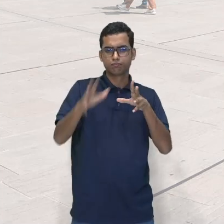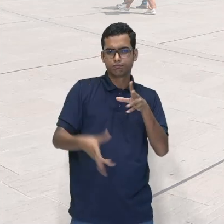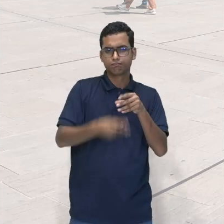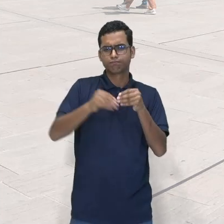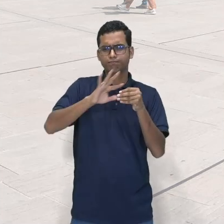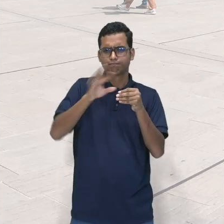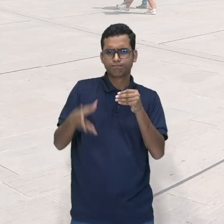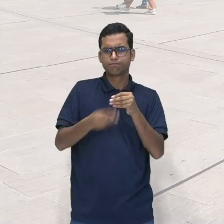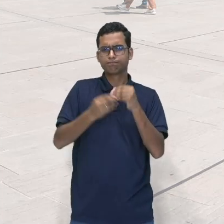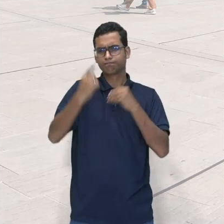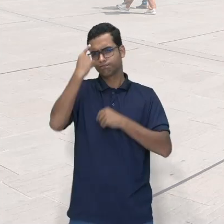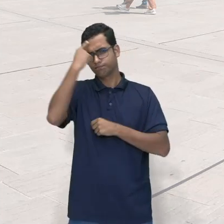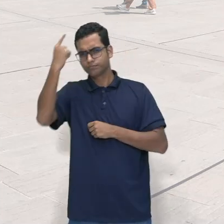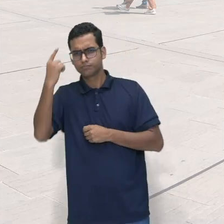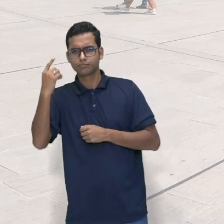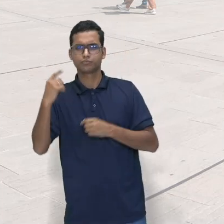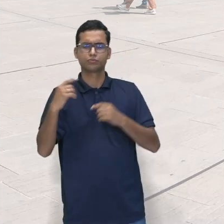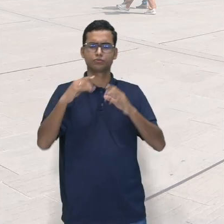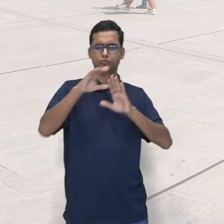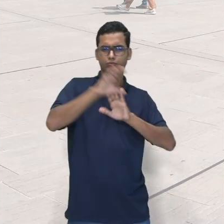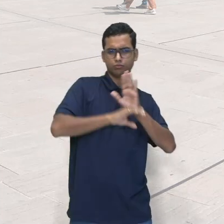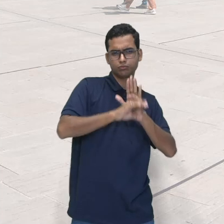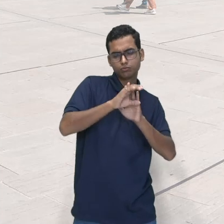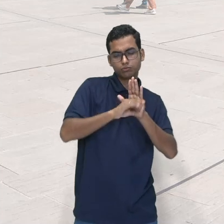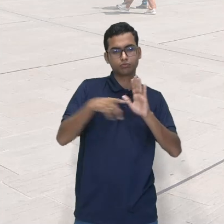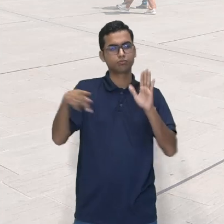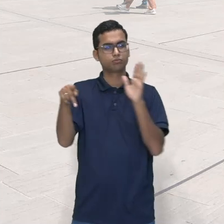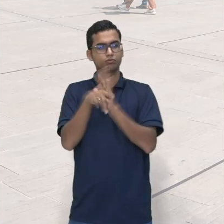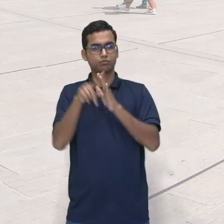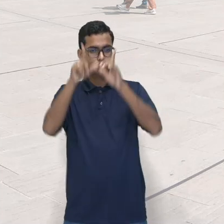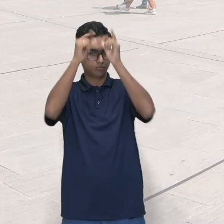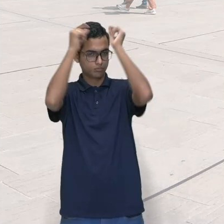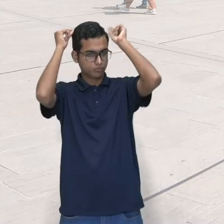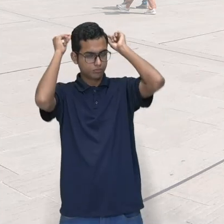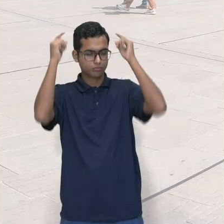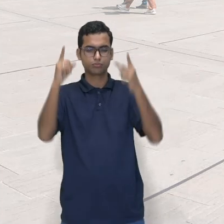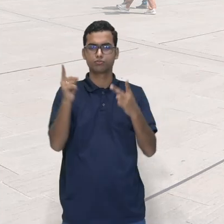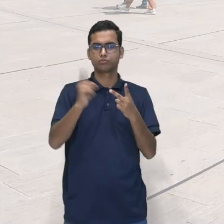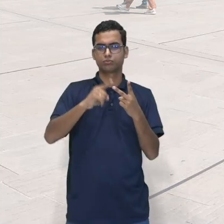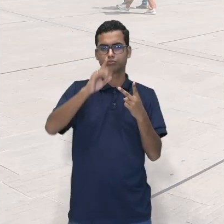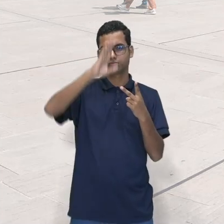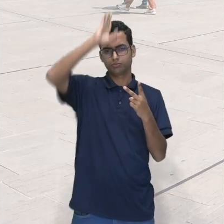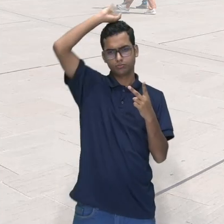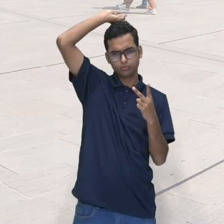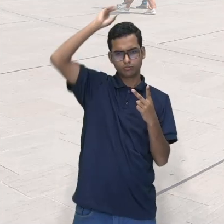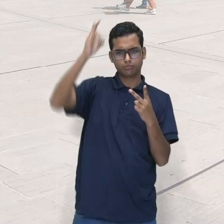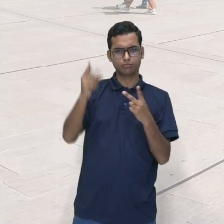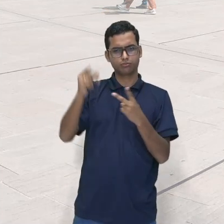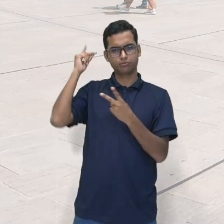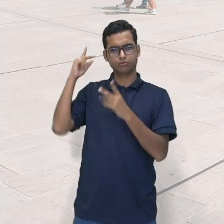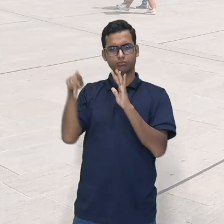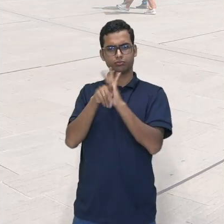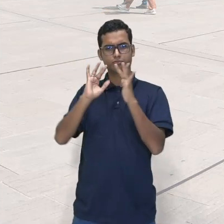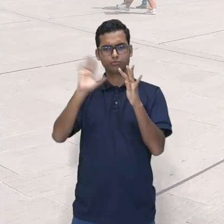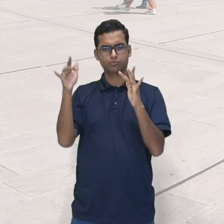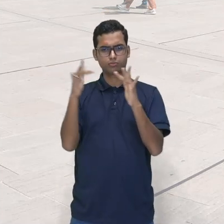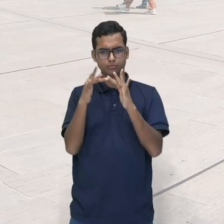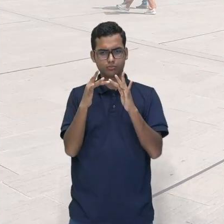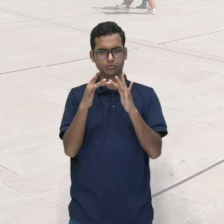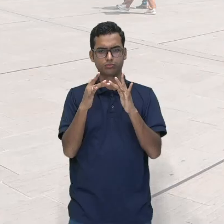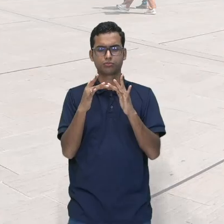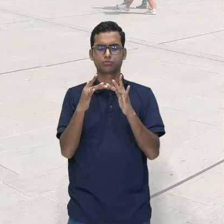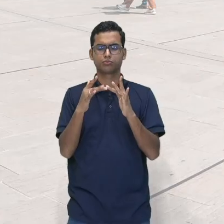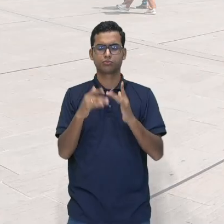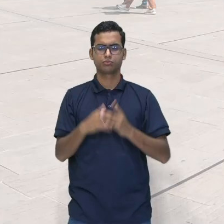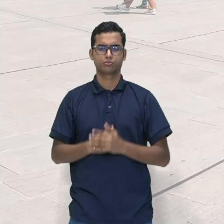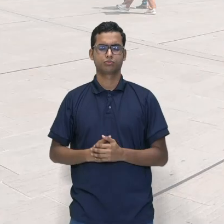conceitos e ideias lá da Grécia e da Roma Antiga, que nós conhecemos como Antiguidade Clássica, certo?